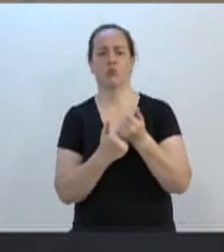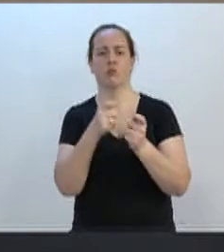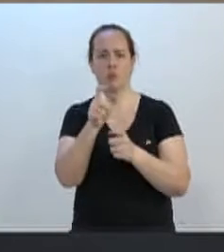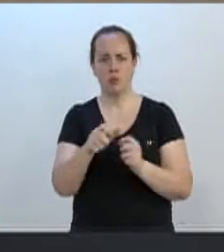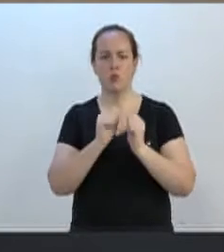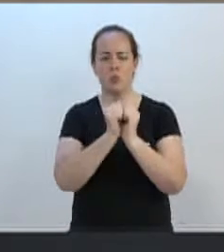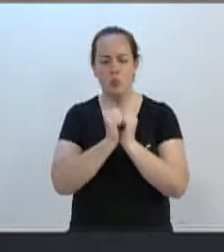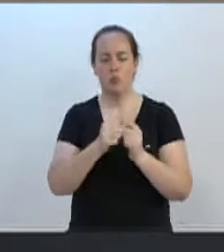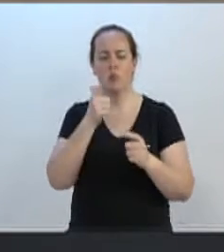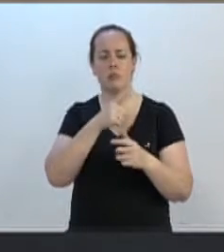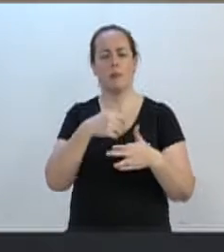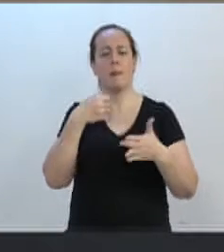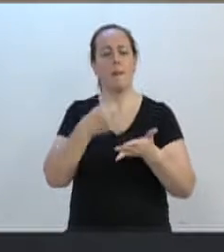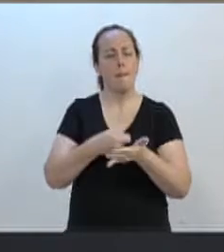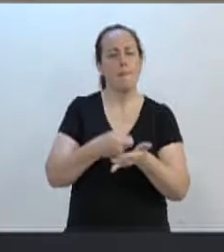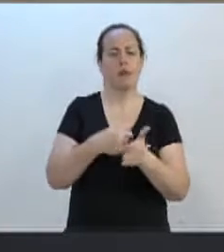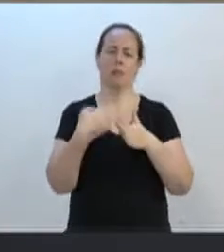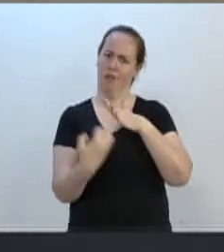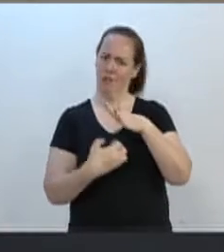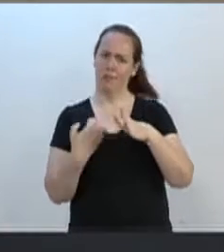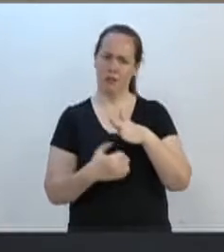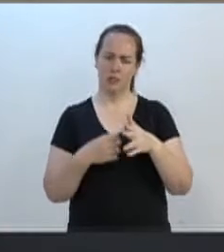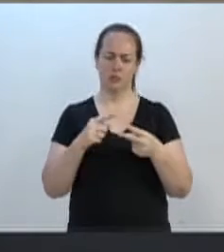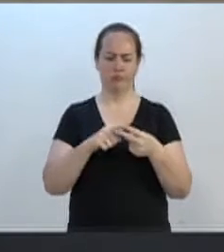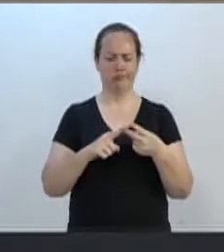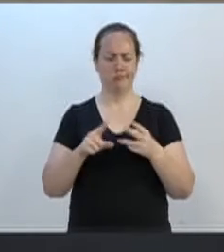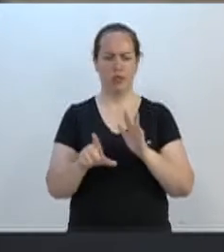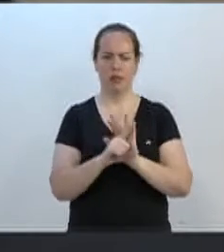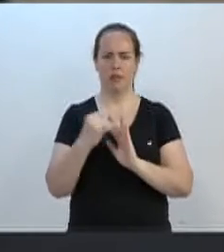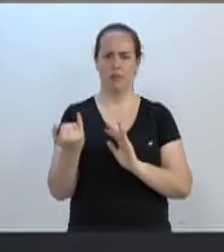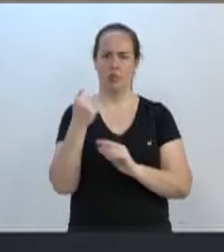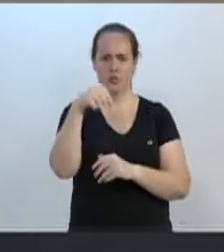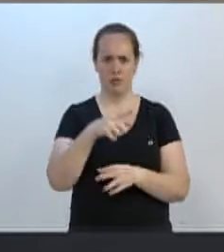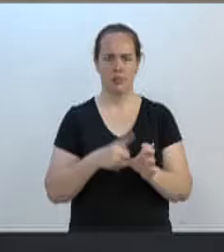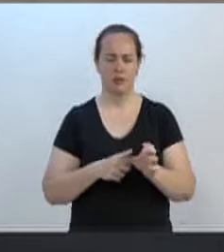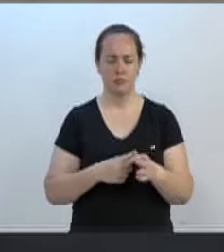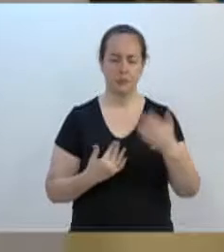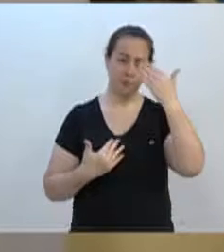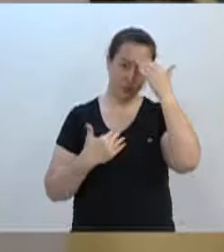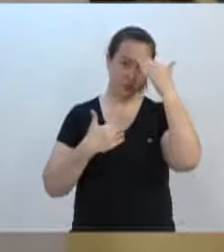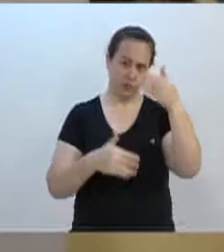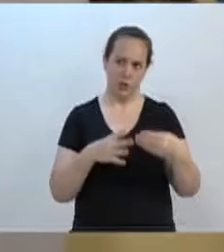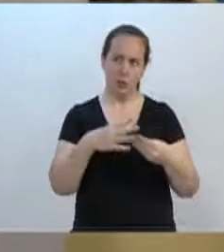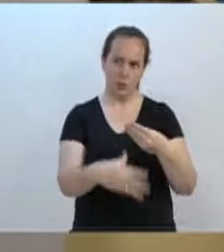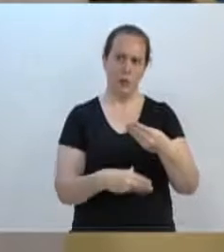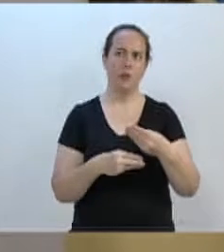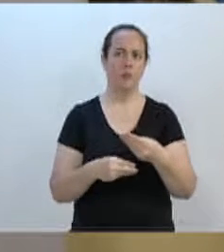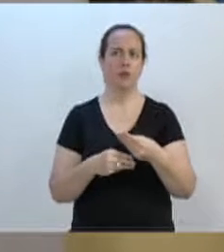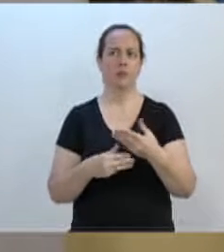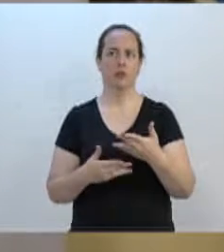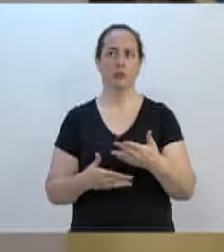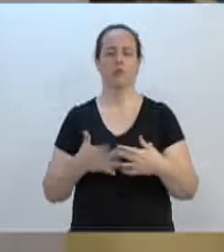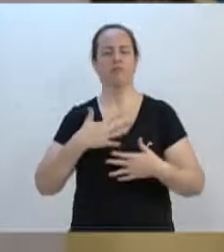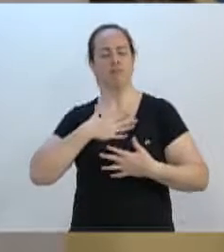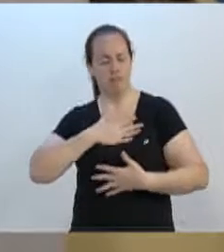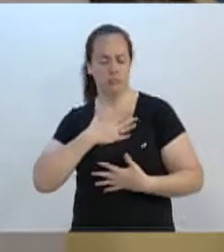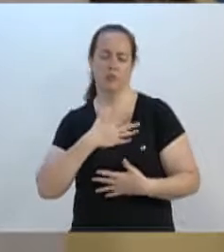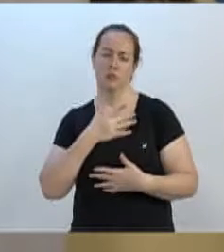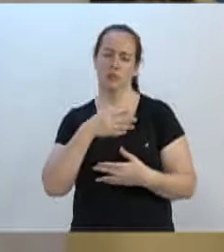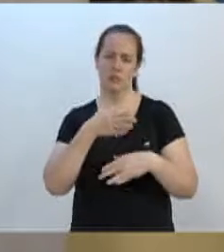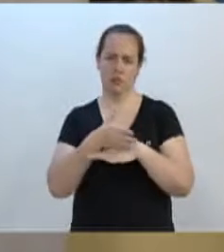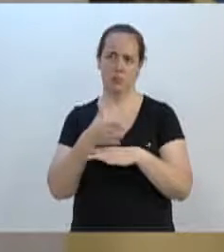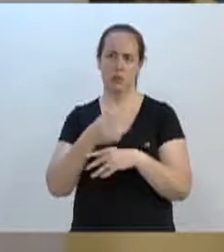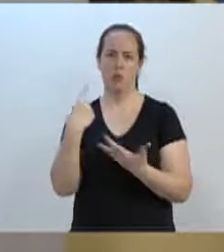também para poder cobrar da empresa essas duas leis importantes aqui na nossa cidade. Obrigado. Obrigado pelo a parte, incluo o meu pronunciamento. Será um prazer, professor Gilson. Vamos